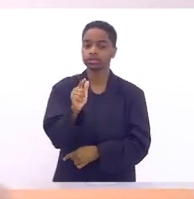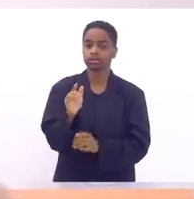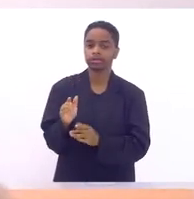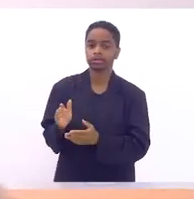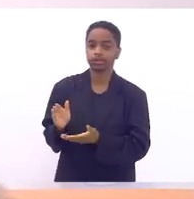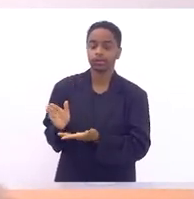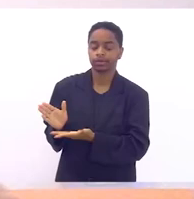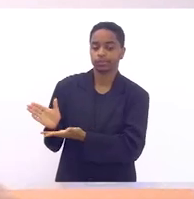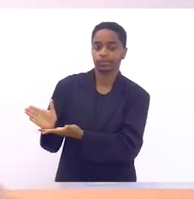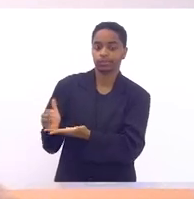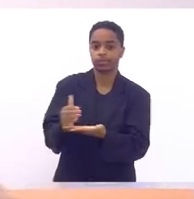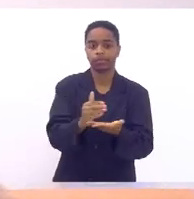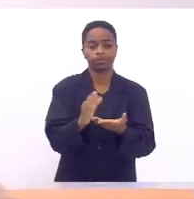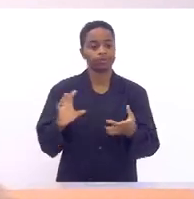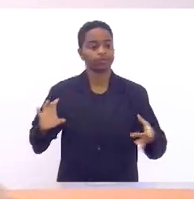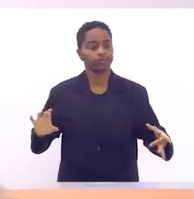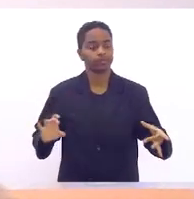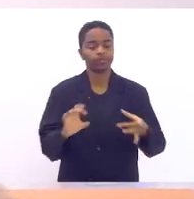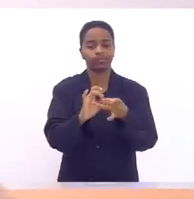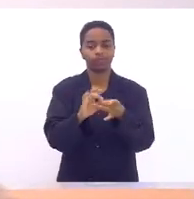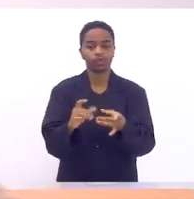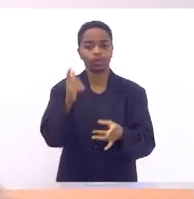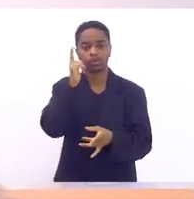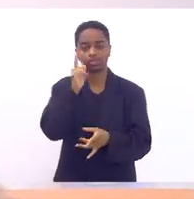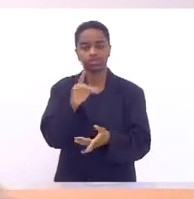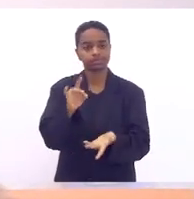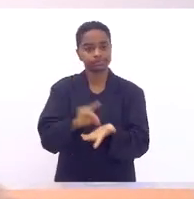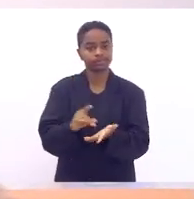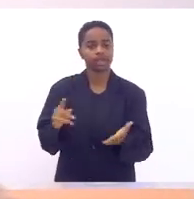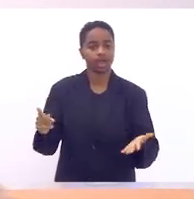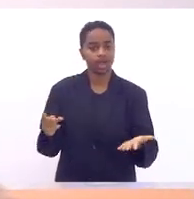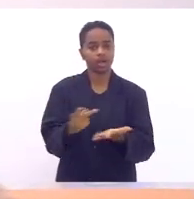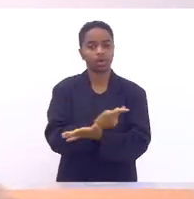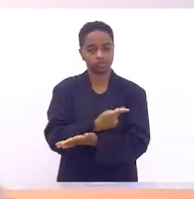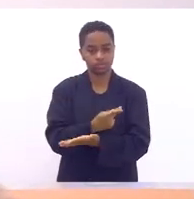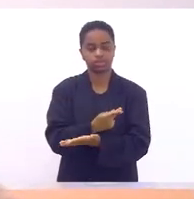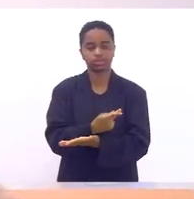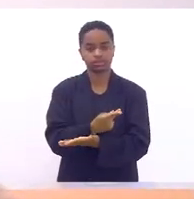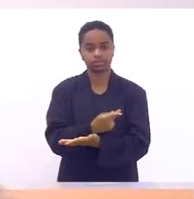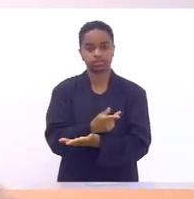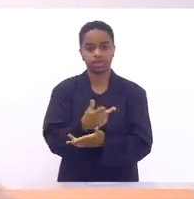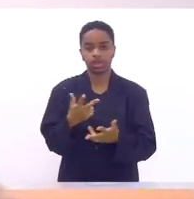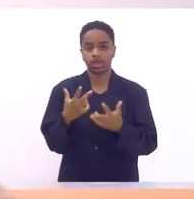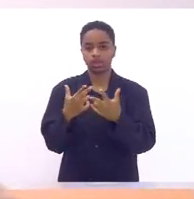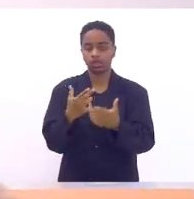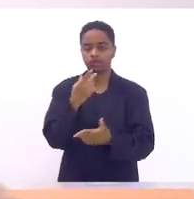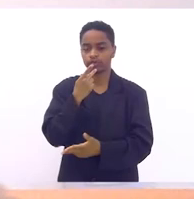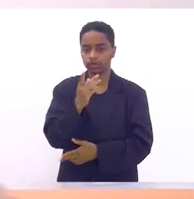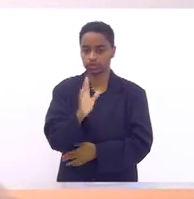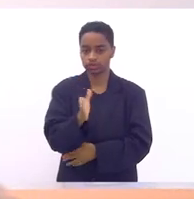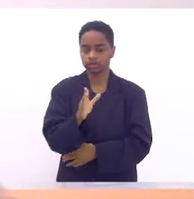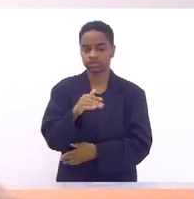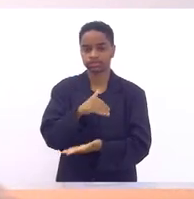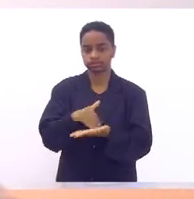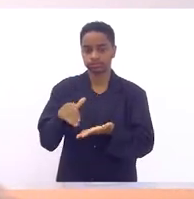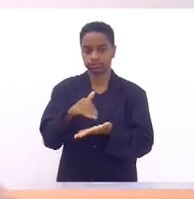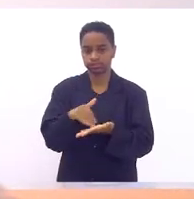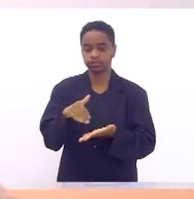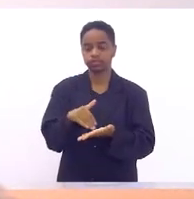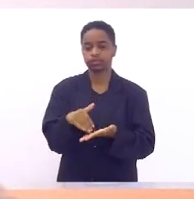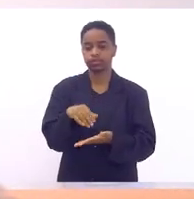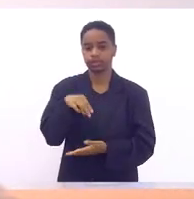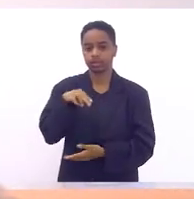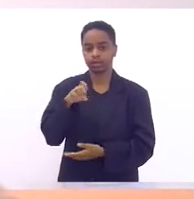catalisador para fazer acontecer de uma forma definitiva como bem disse aqui pelo secretário ncio Rocha